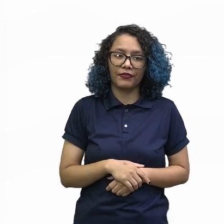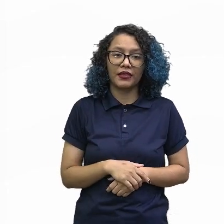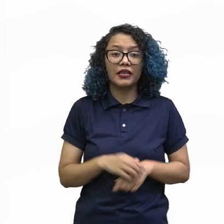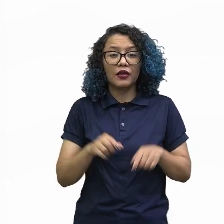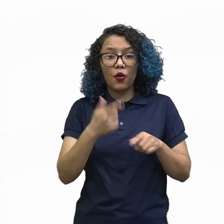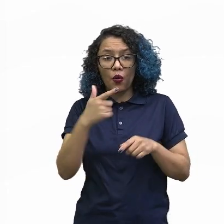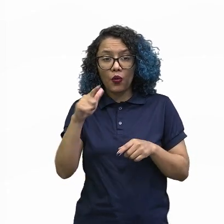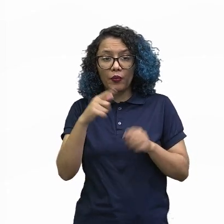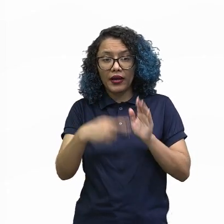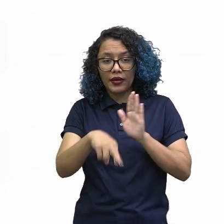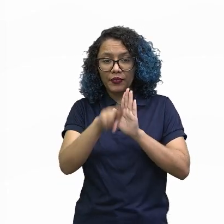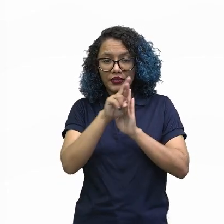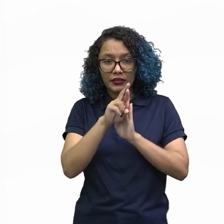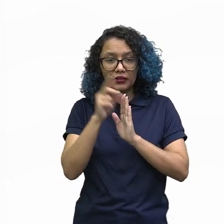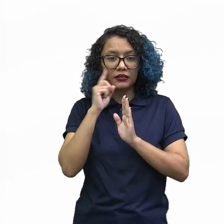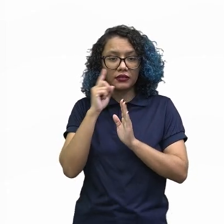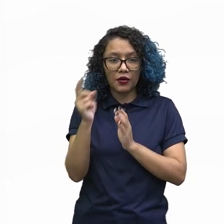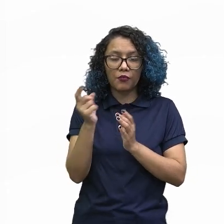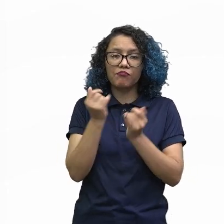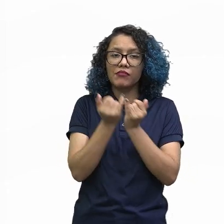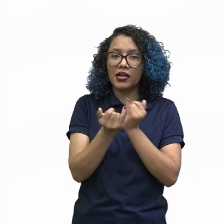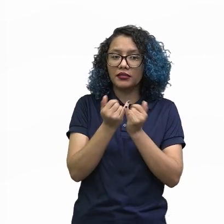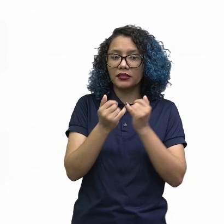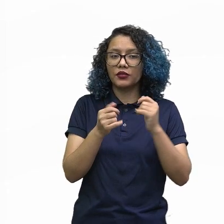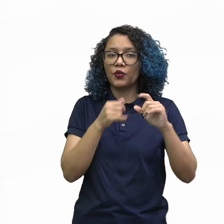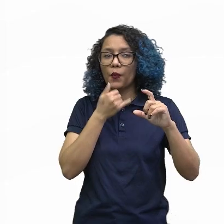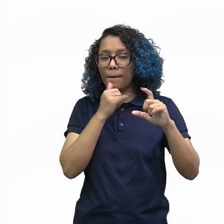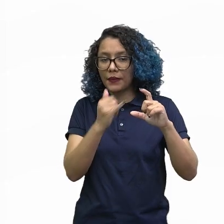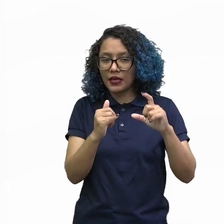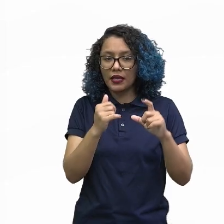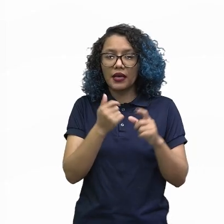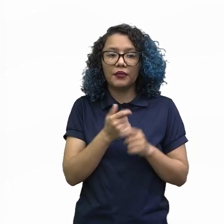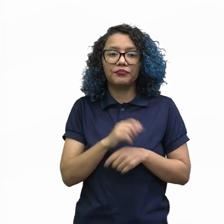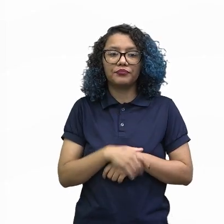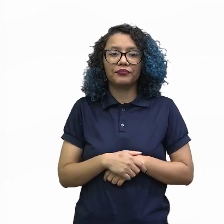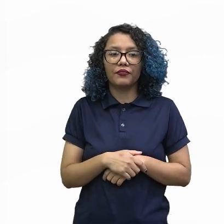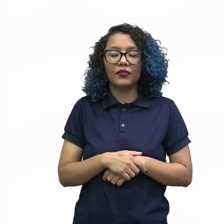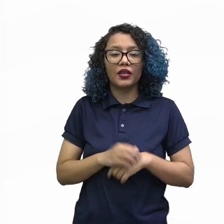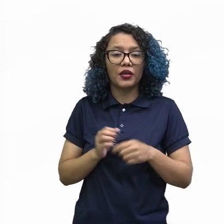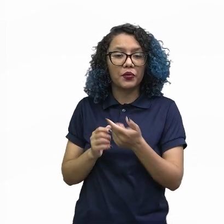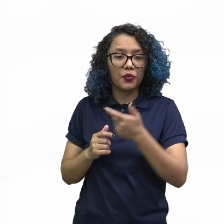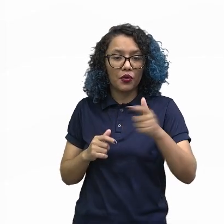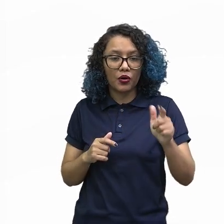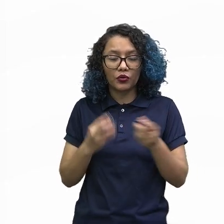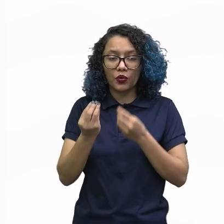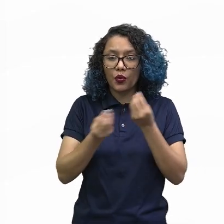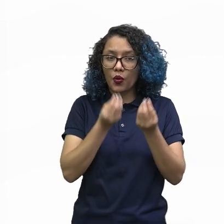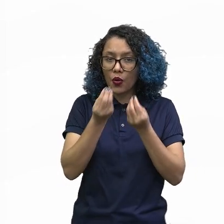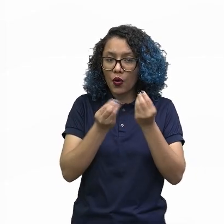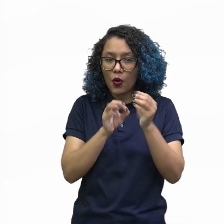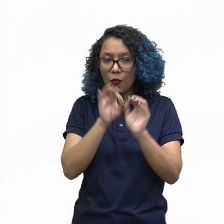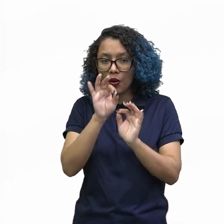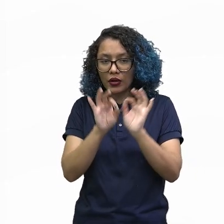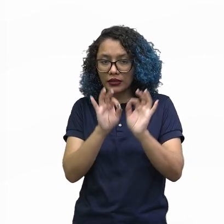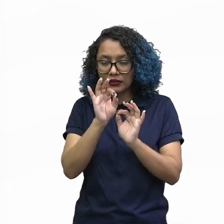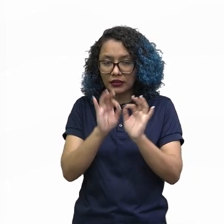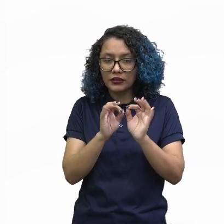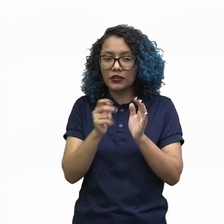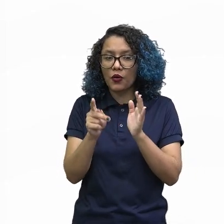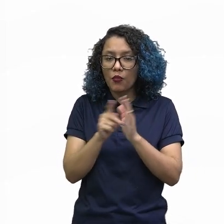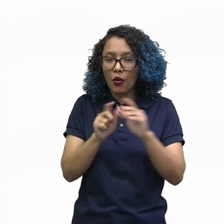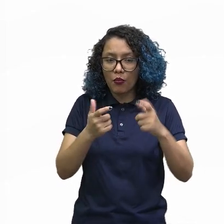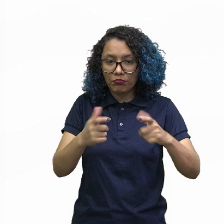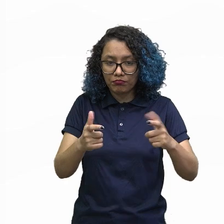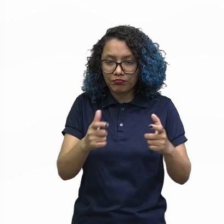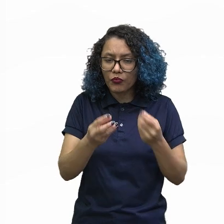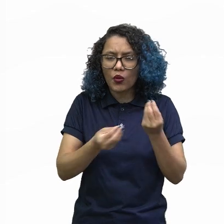imita uma pilha, e temos ao lado a representação esquemática de como a gente coloca nos circuitos elétricos, como é que se